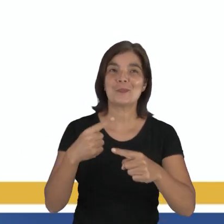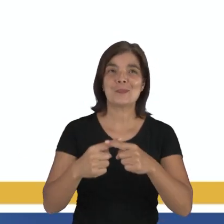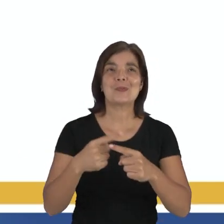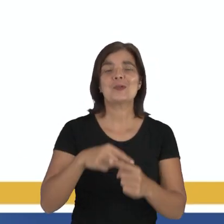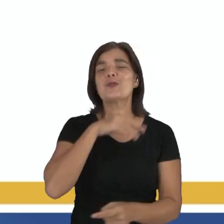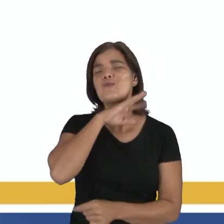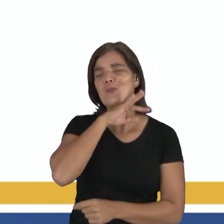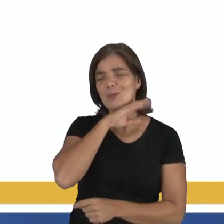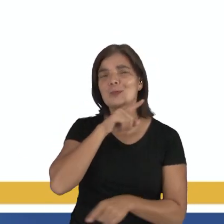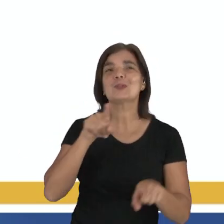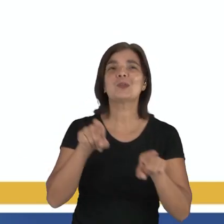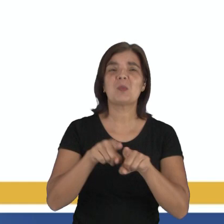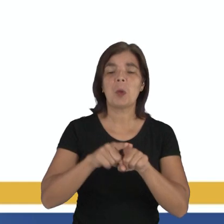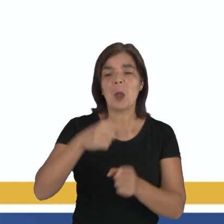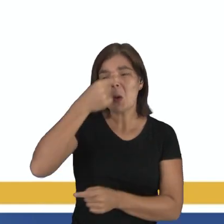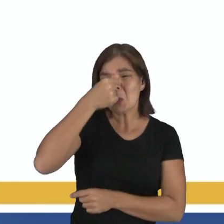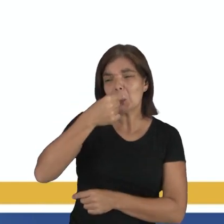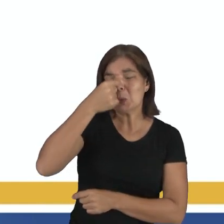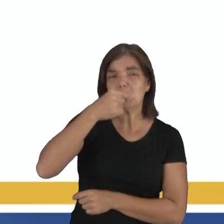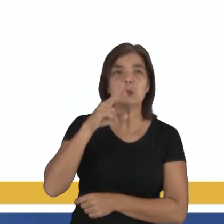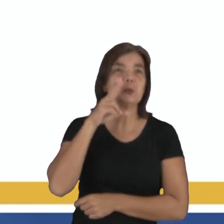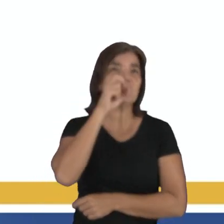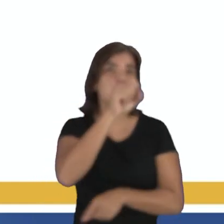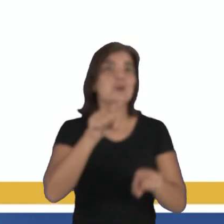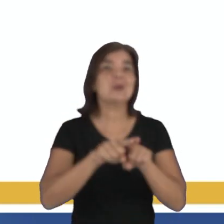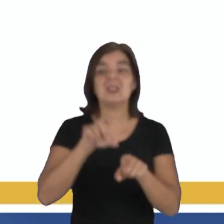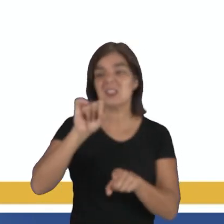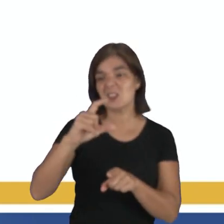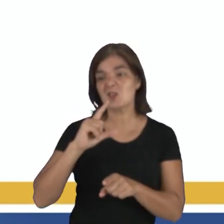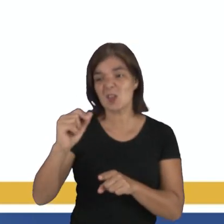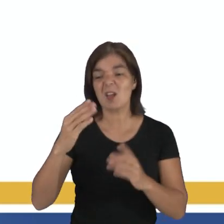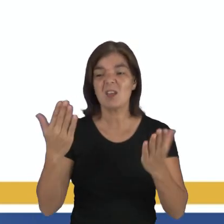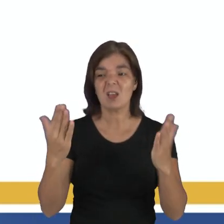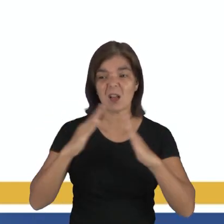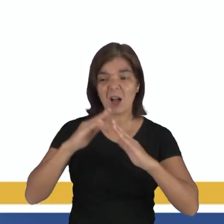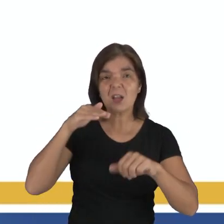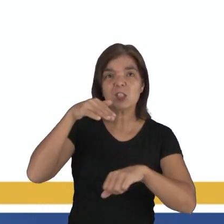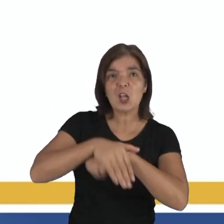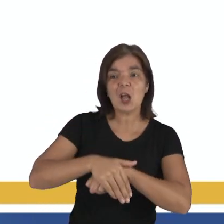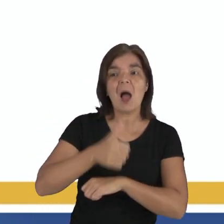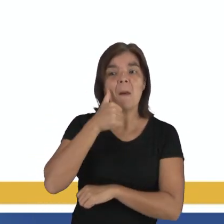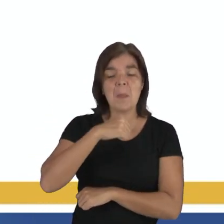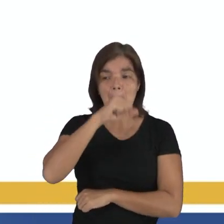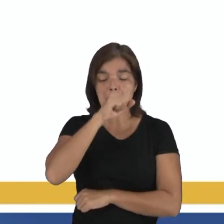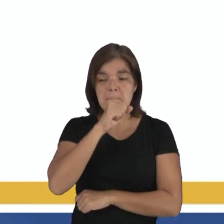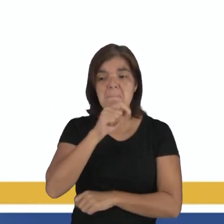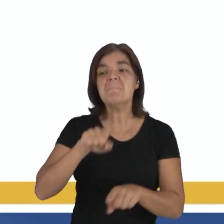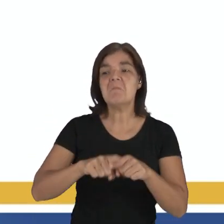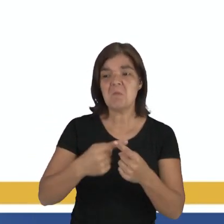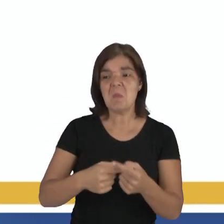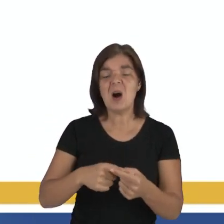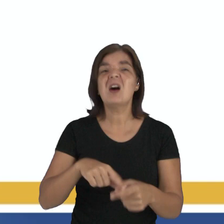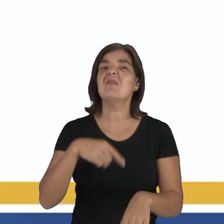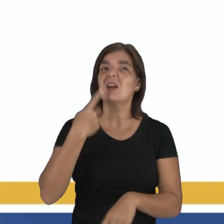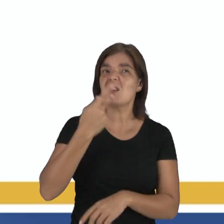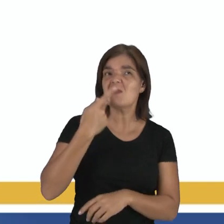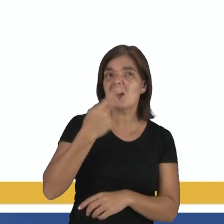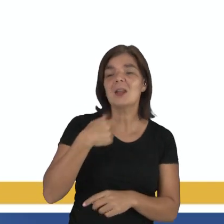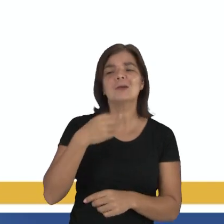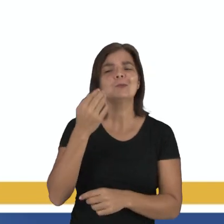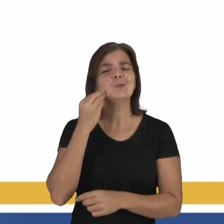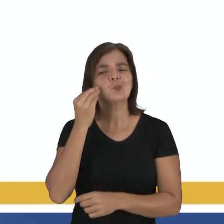estou malzão, peguei uma gripe brava. E se eu sair de casa à noite, a velha me mata, mil